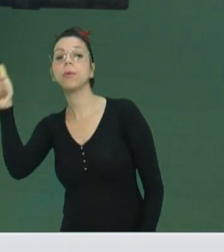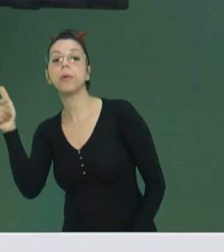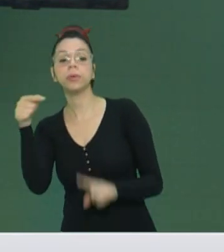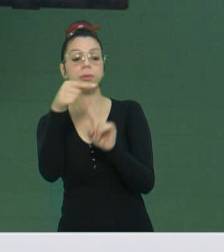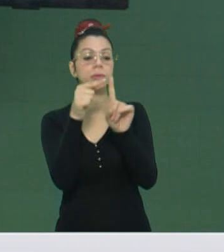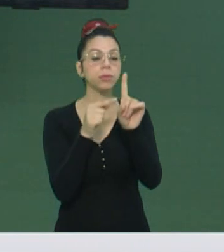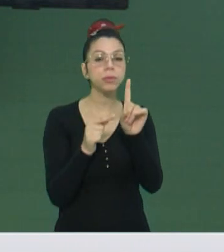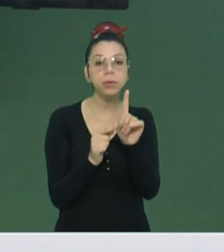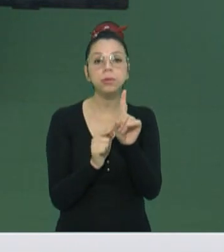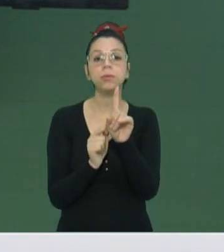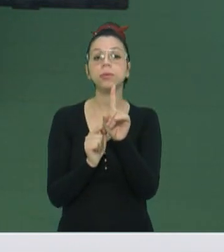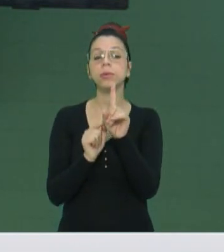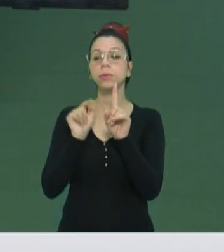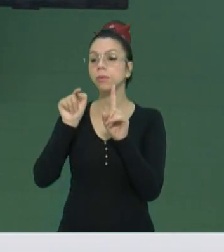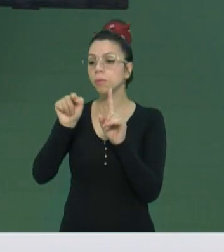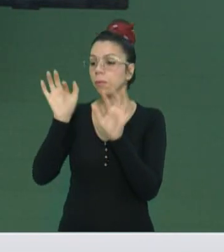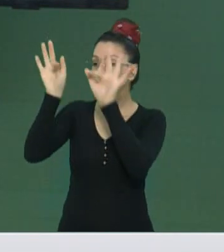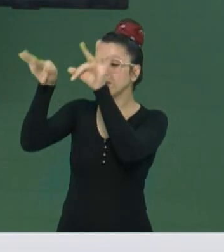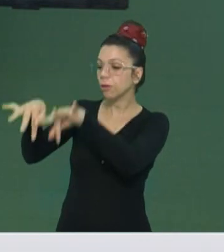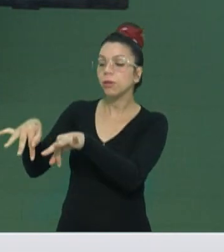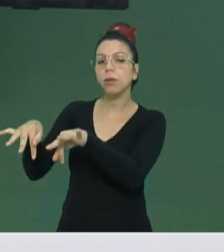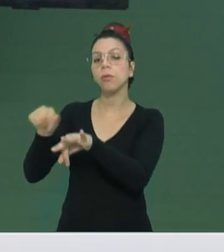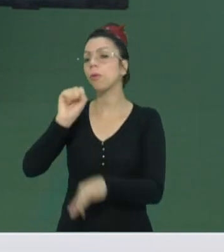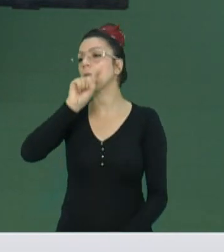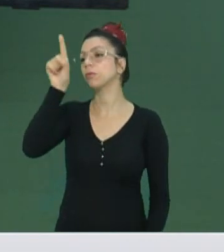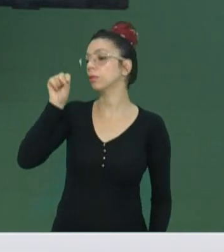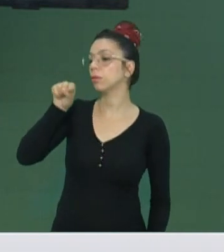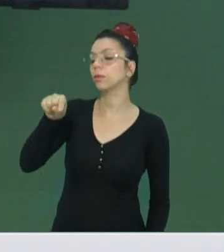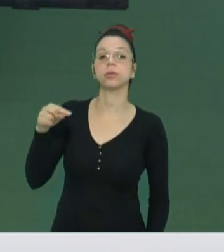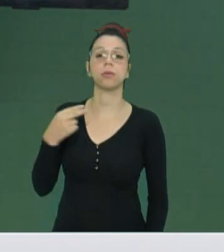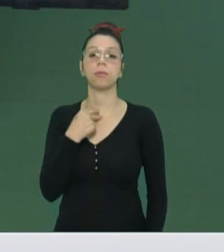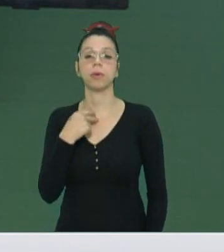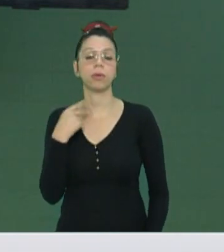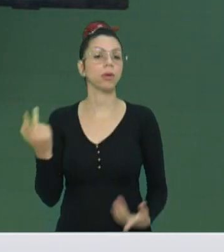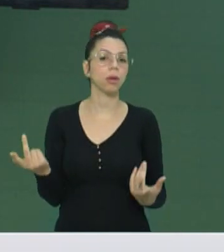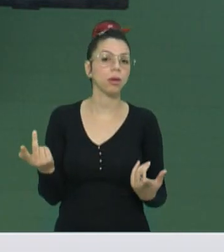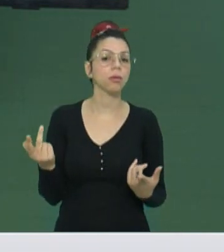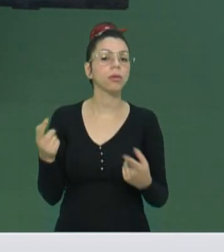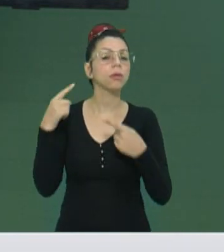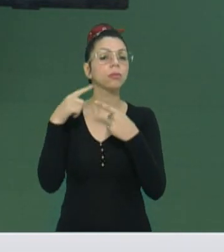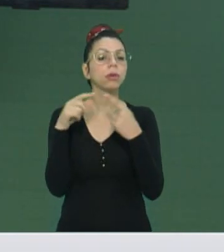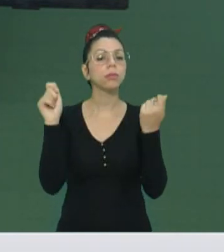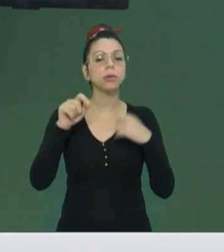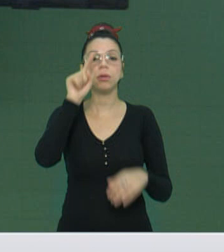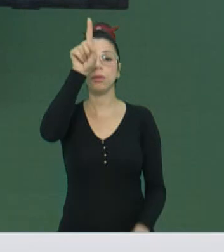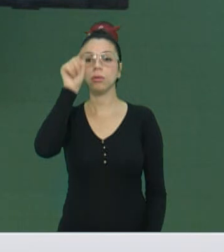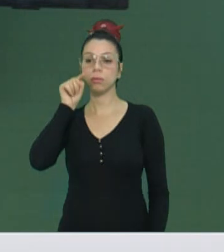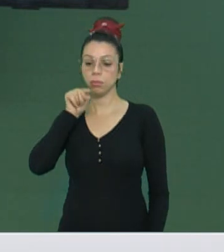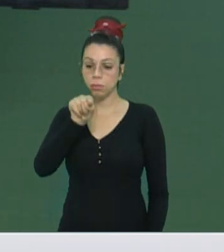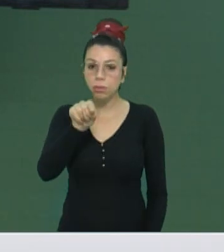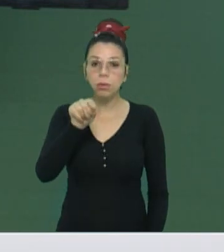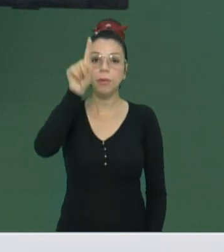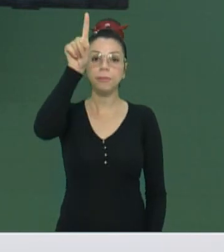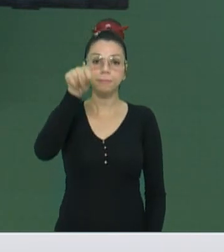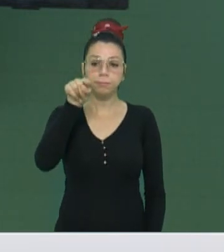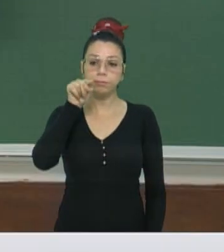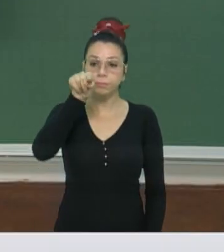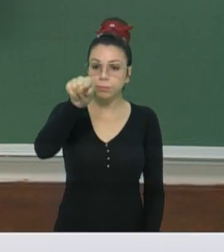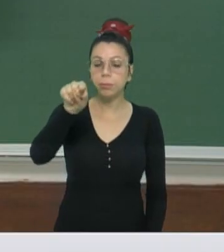não pode ser um ponto final? Por que não pode ser um ponto de interrogação? Por que tem que ser o de exclamação? Porque